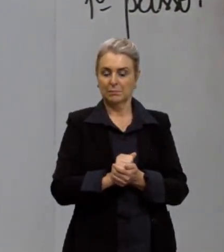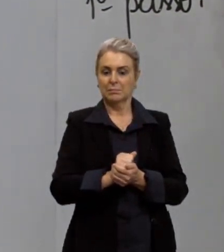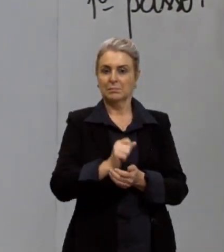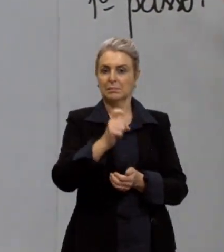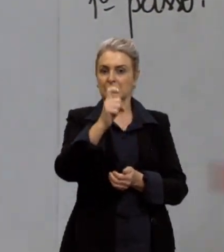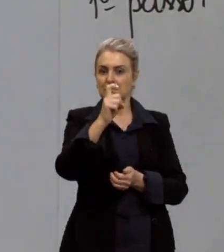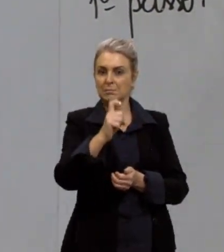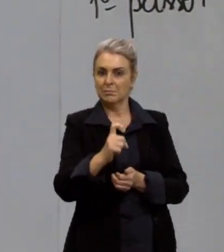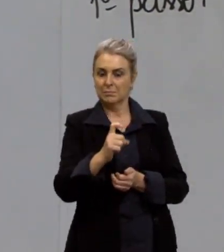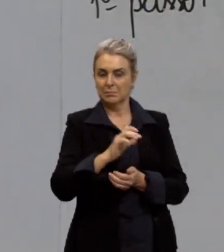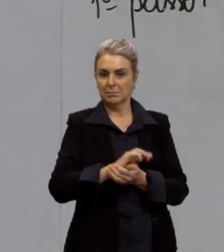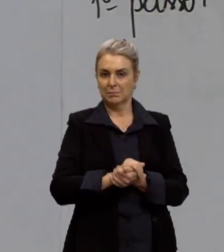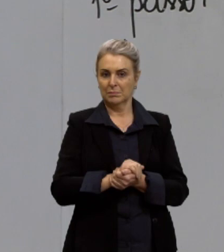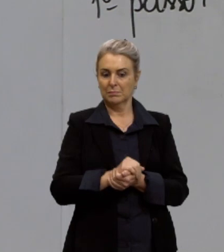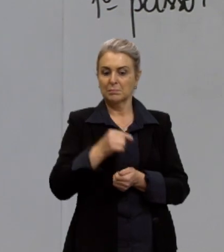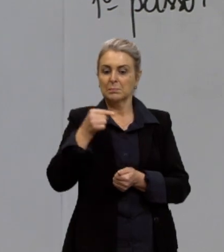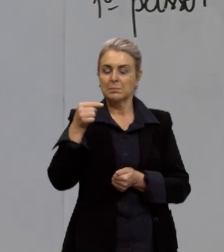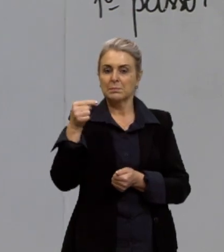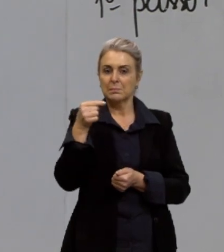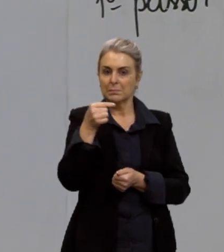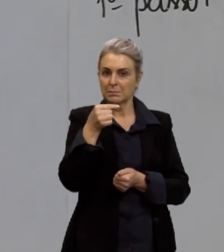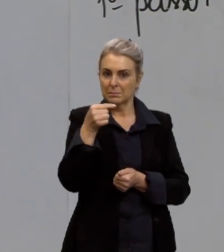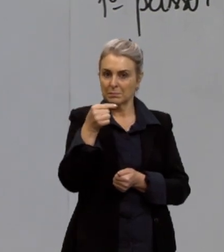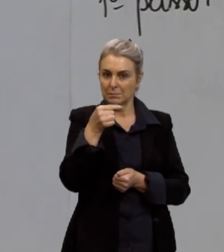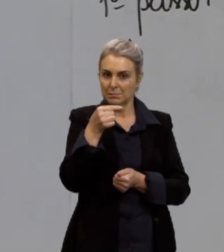x, menos